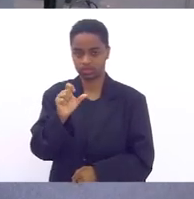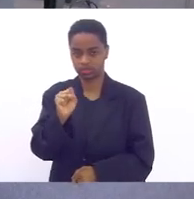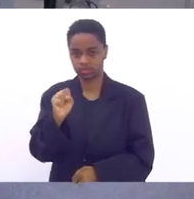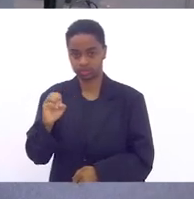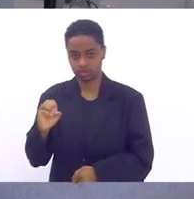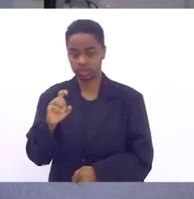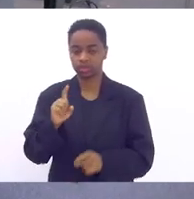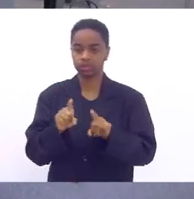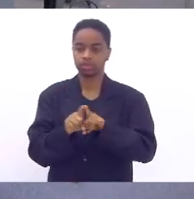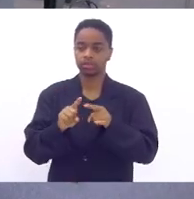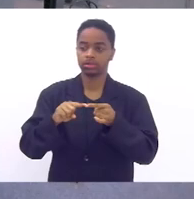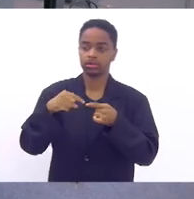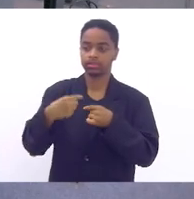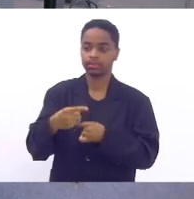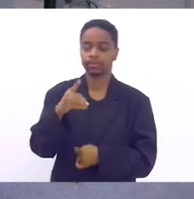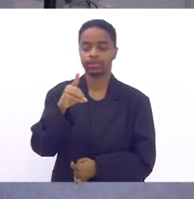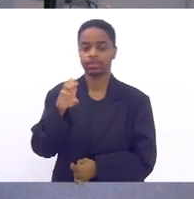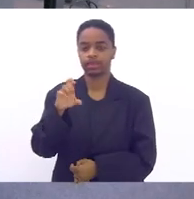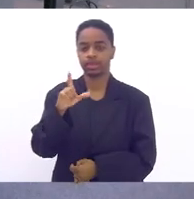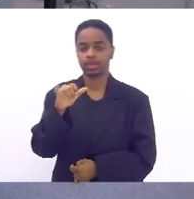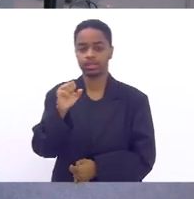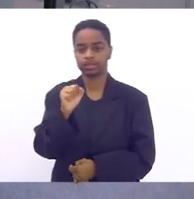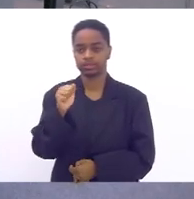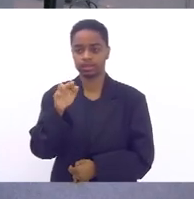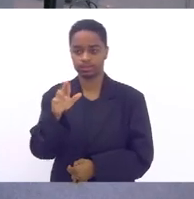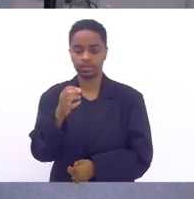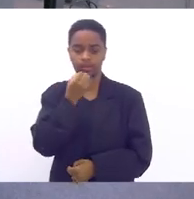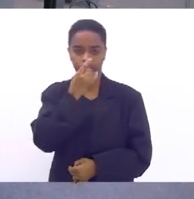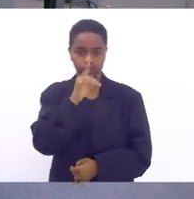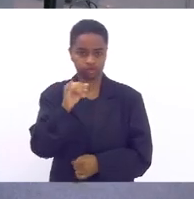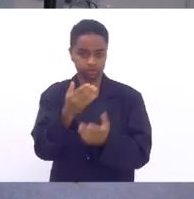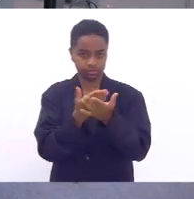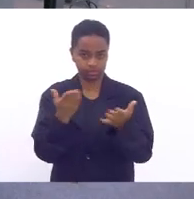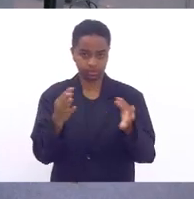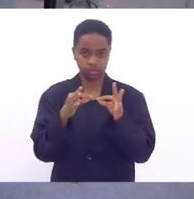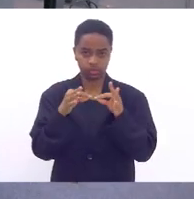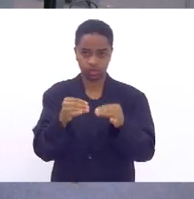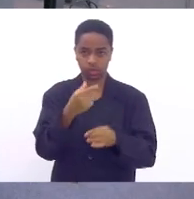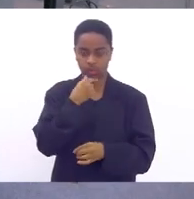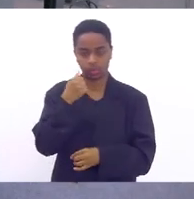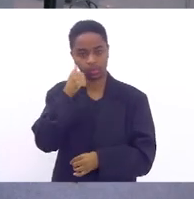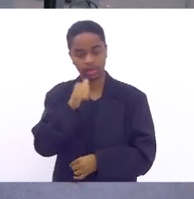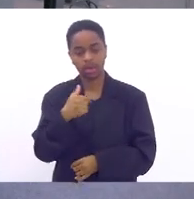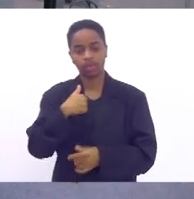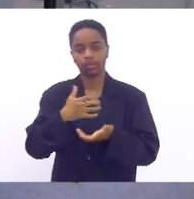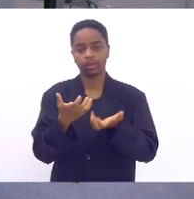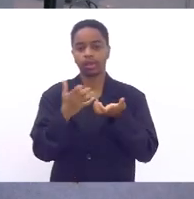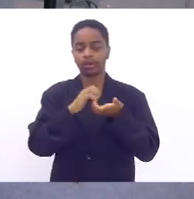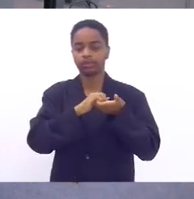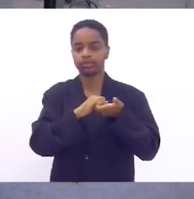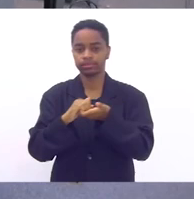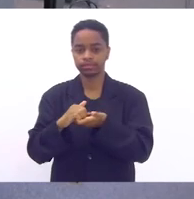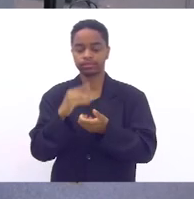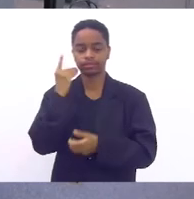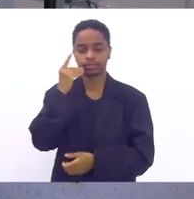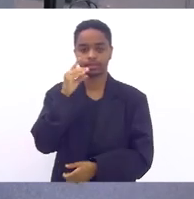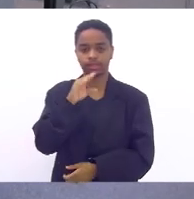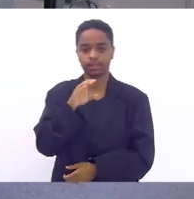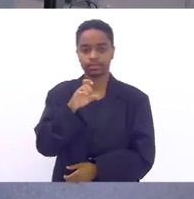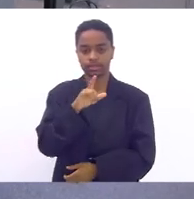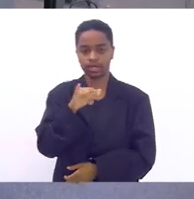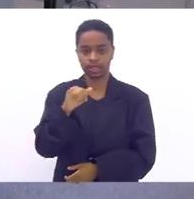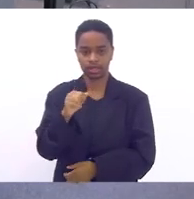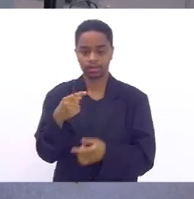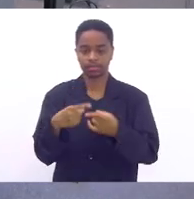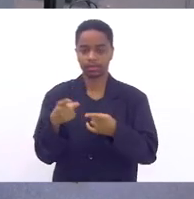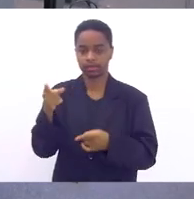e denisar bom bom dia a todas e todos eu queria cumprimentar a deputada da séa Jordão que